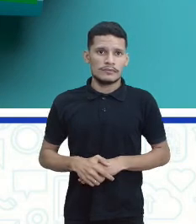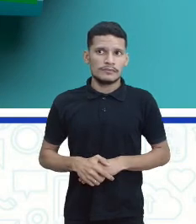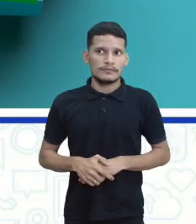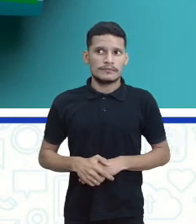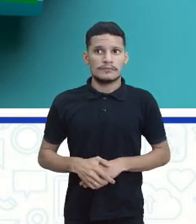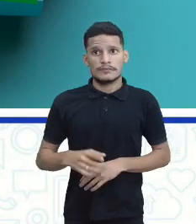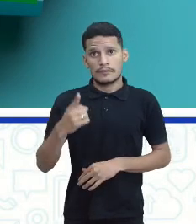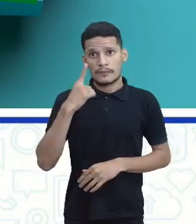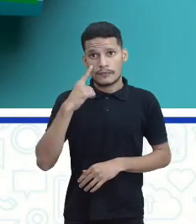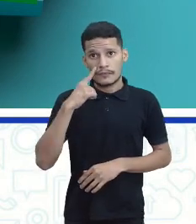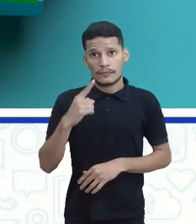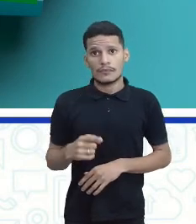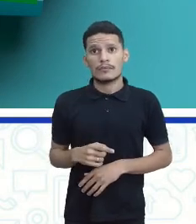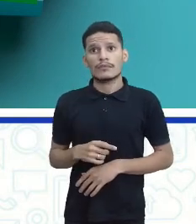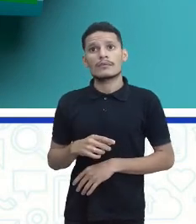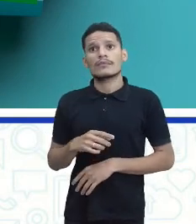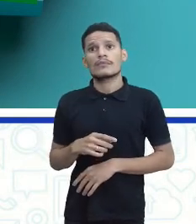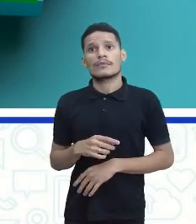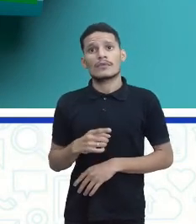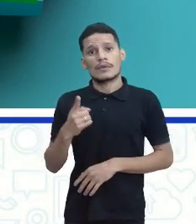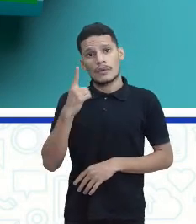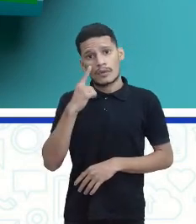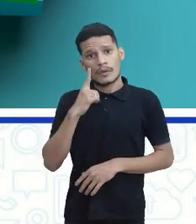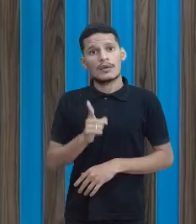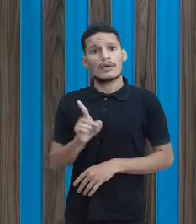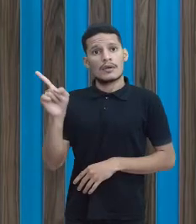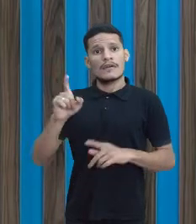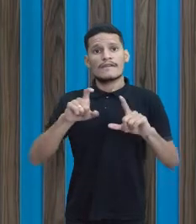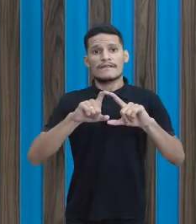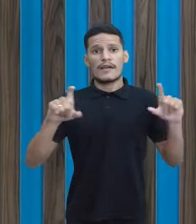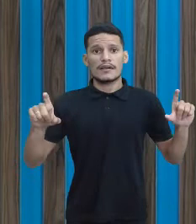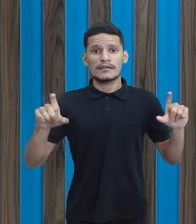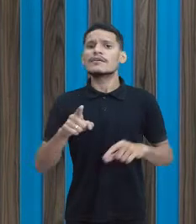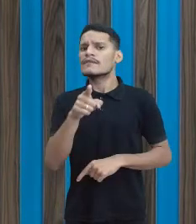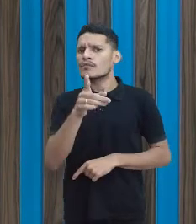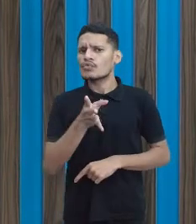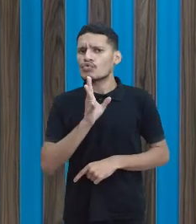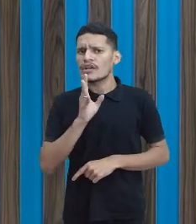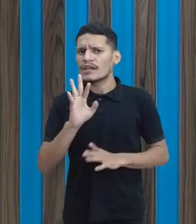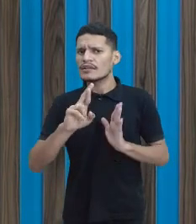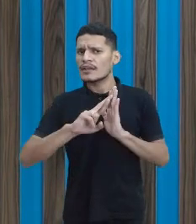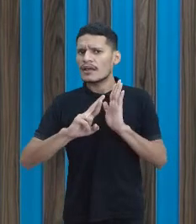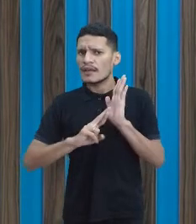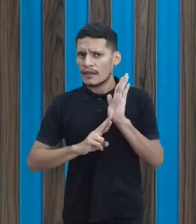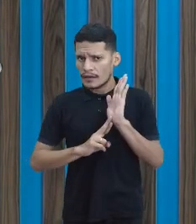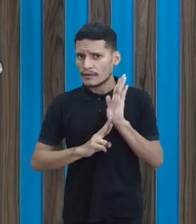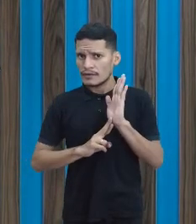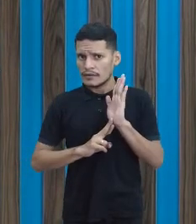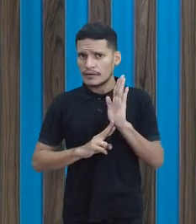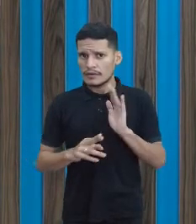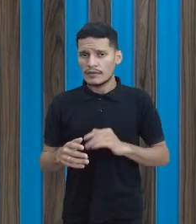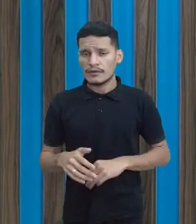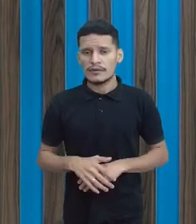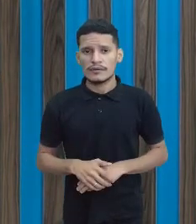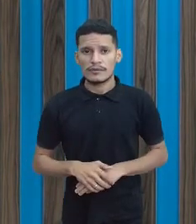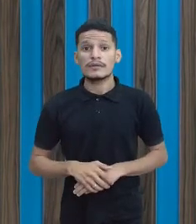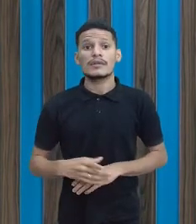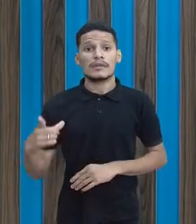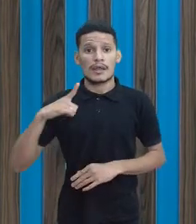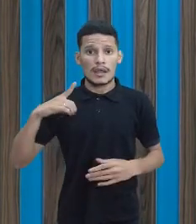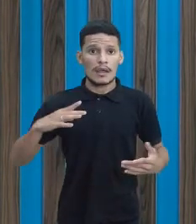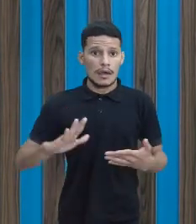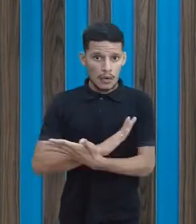Know the rules. Do you know the rules? Você conhece as regras. Existem umas